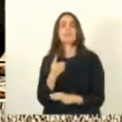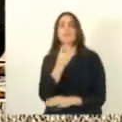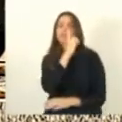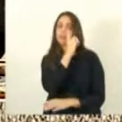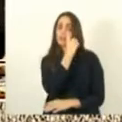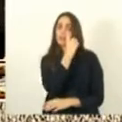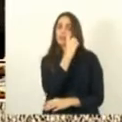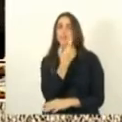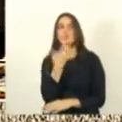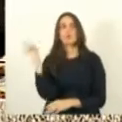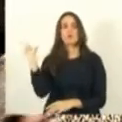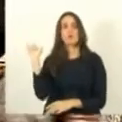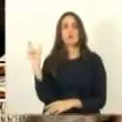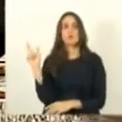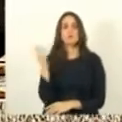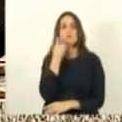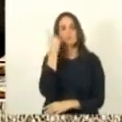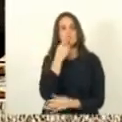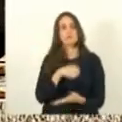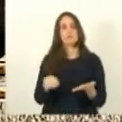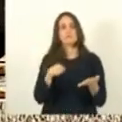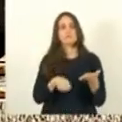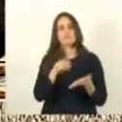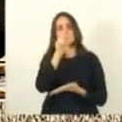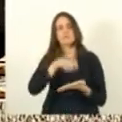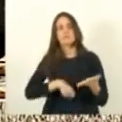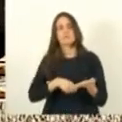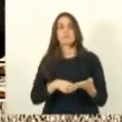outros deputados que assinam,